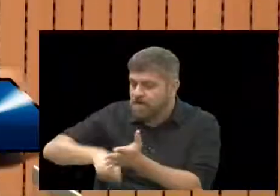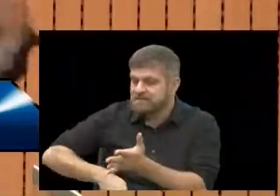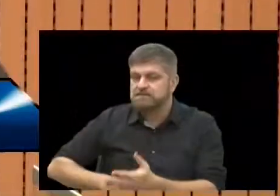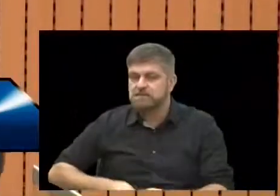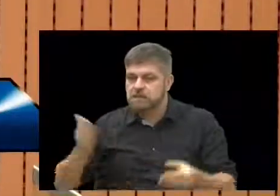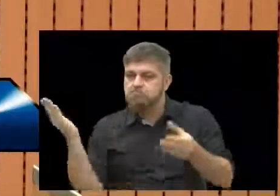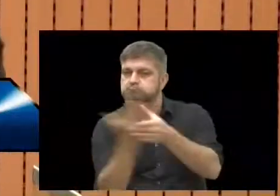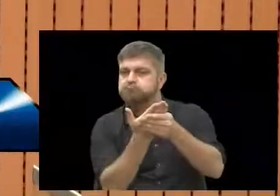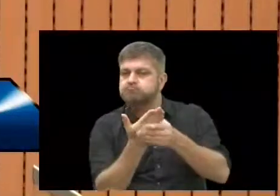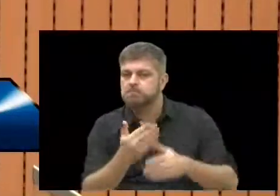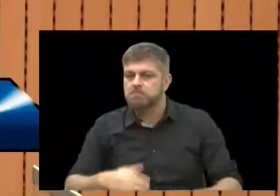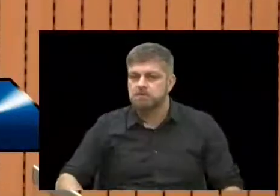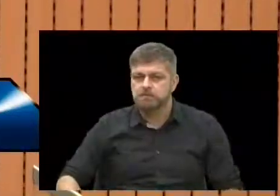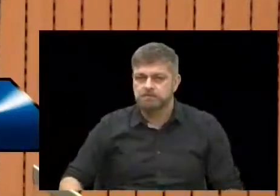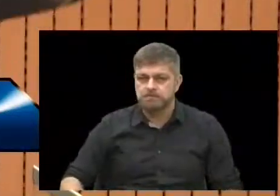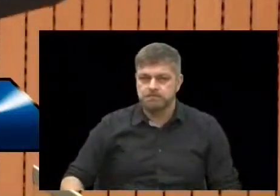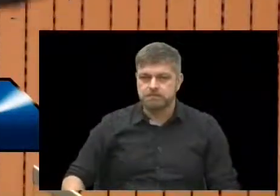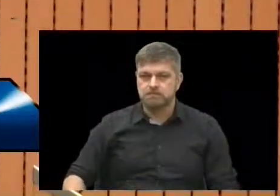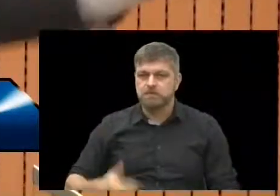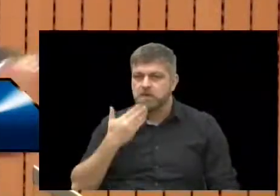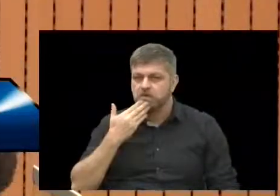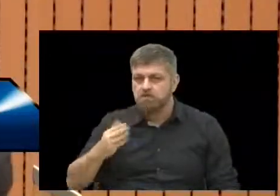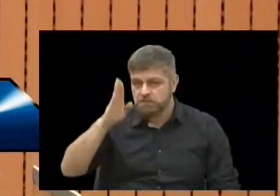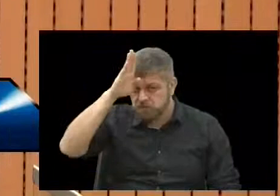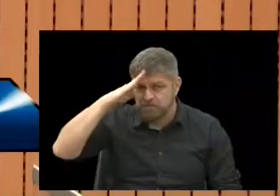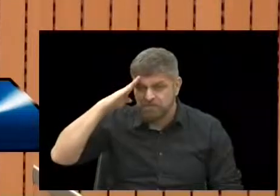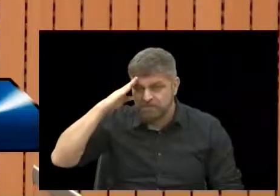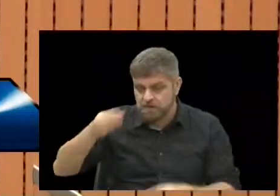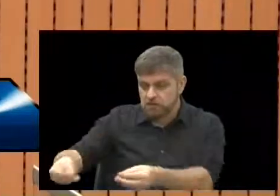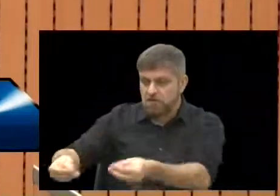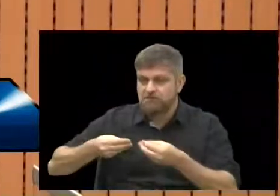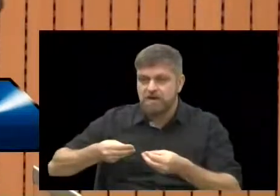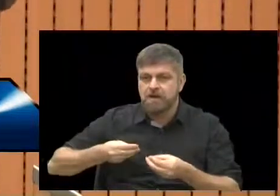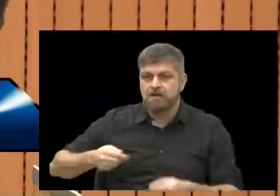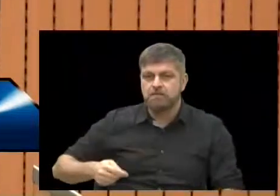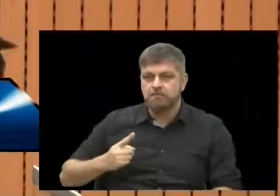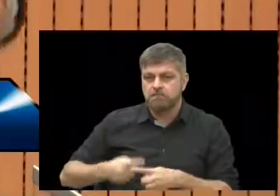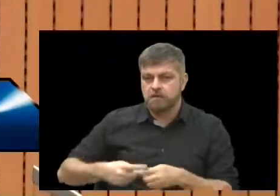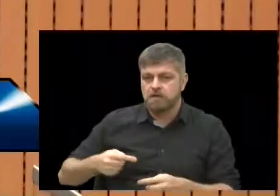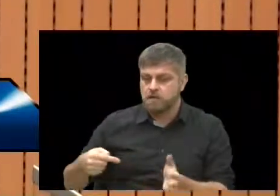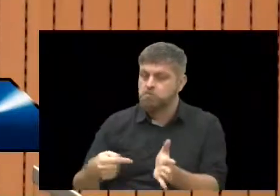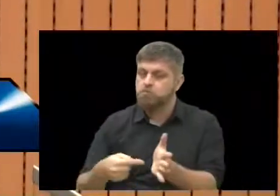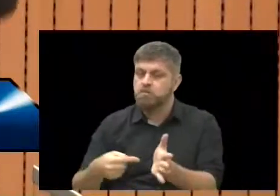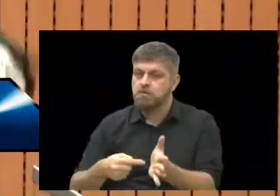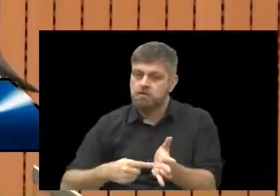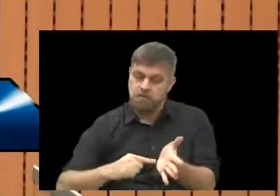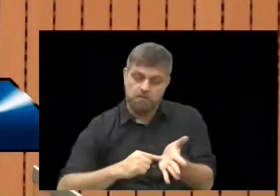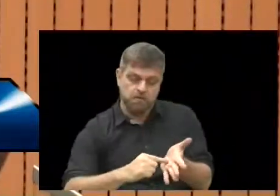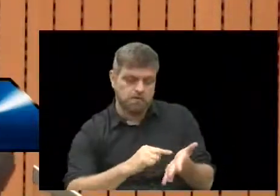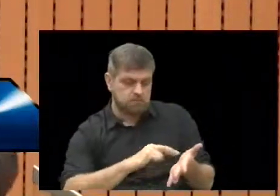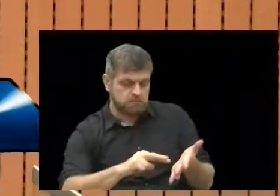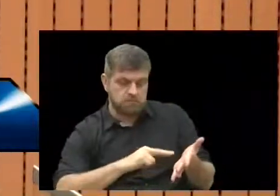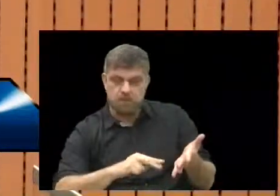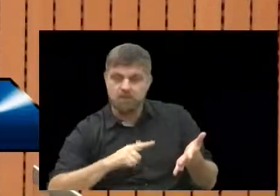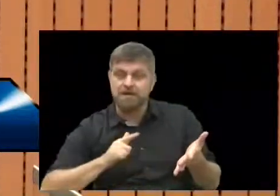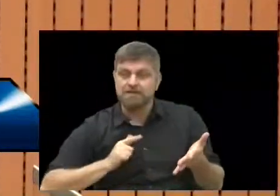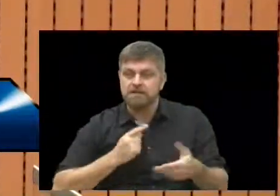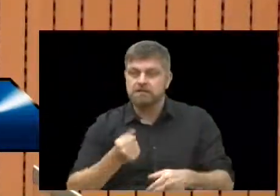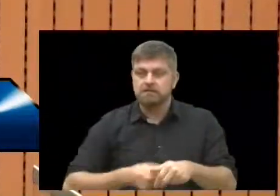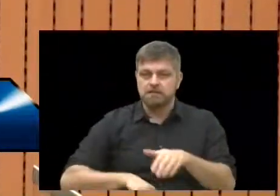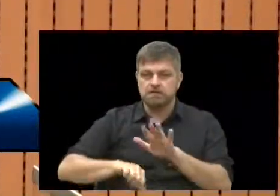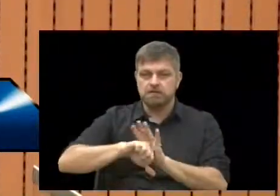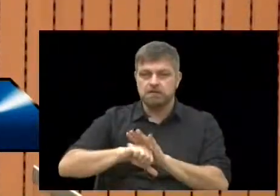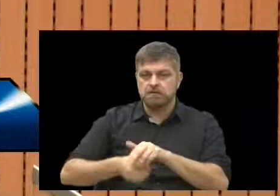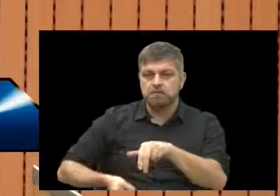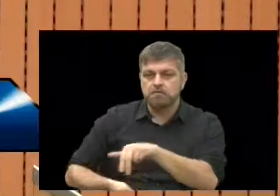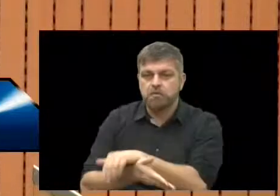apoio. Uma CPI, como daqui a pouco eu vou pedir para o Pedro Tourinho me trazer o papel, porque eu apontei e vi que existe corrupção no